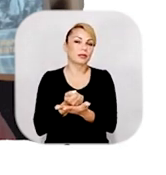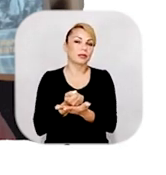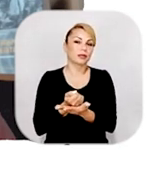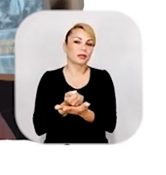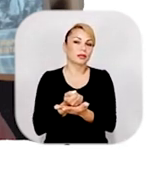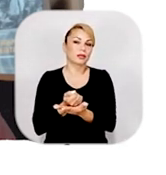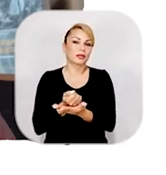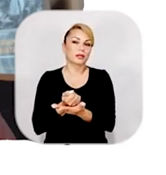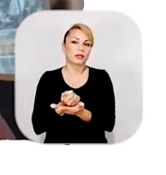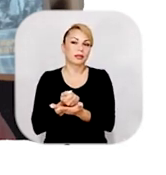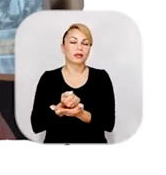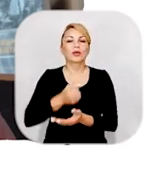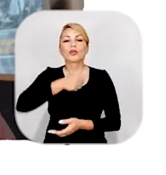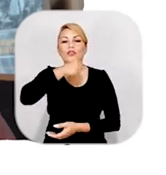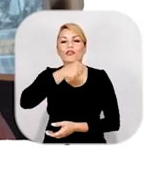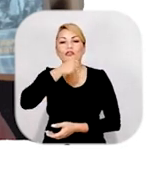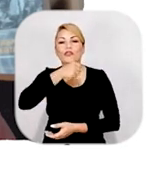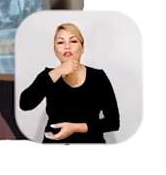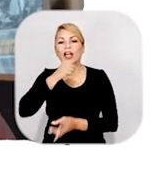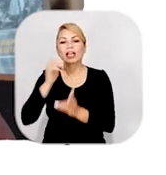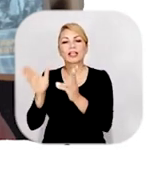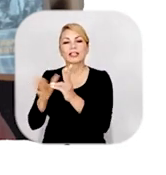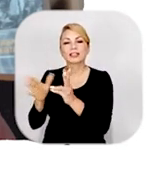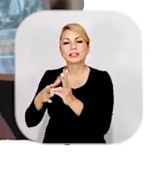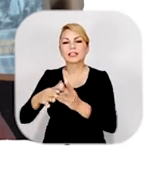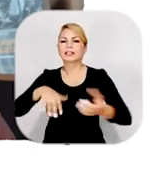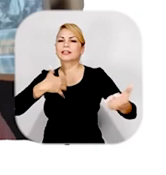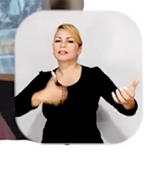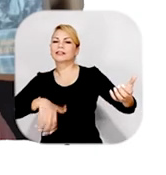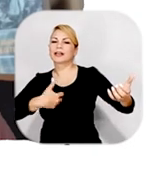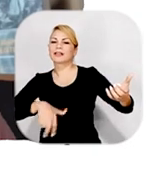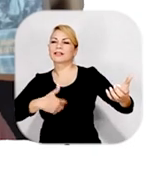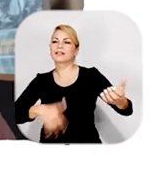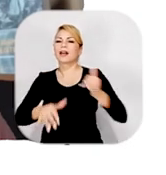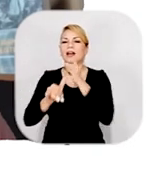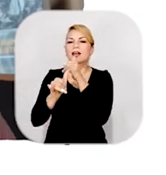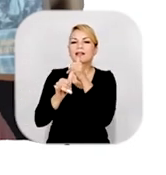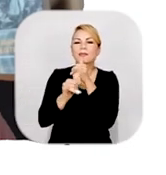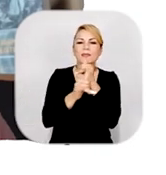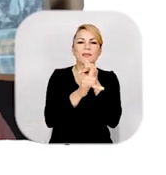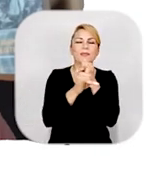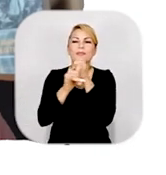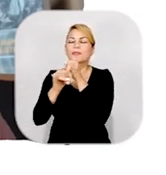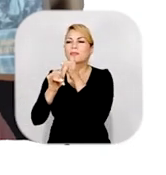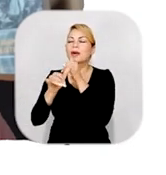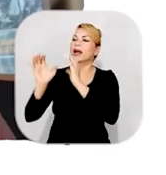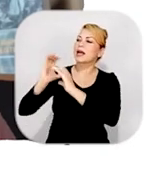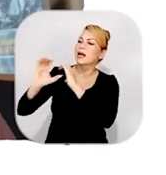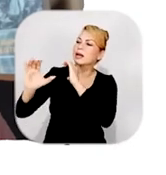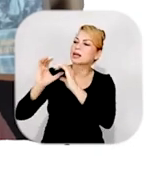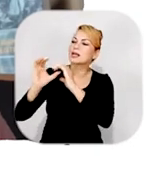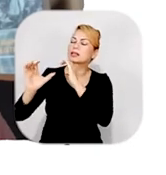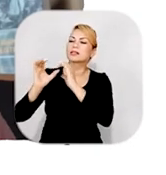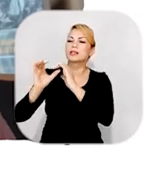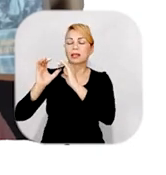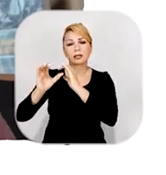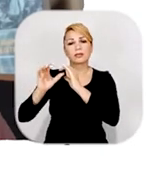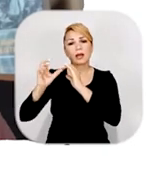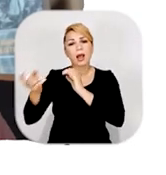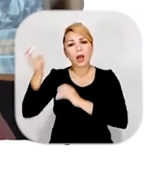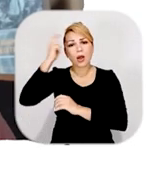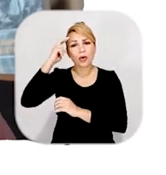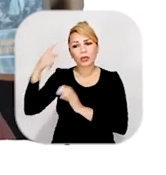os anciões tocando e cantando esses materiais de novo, é